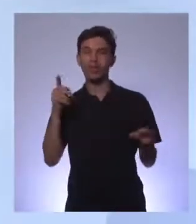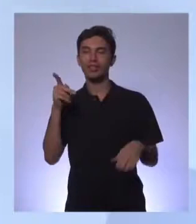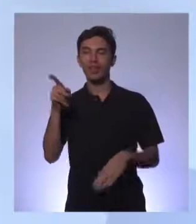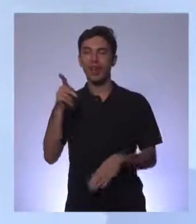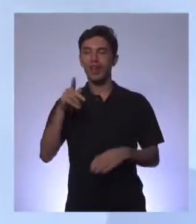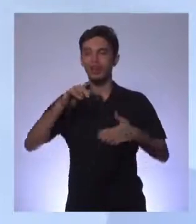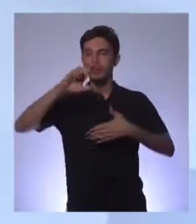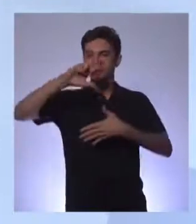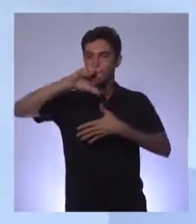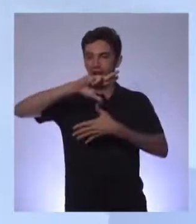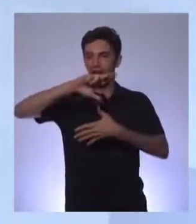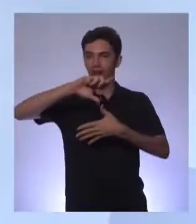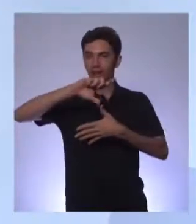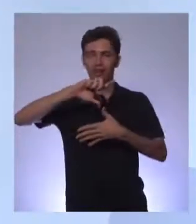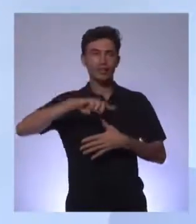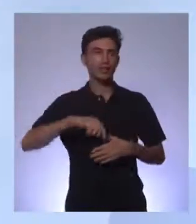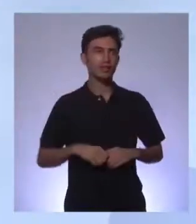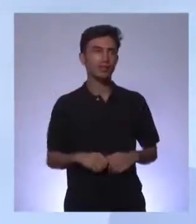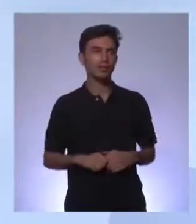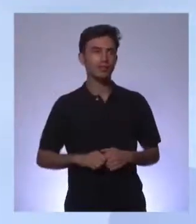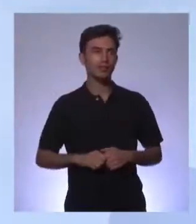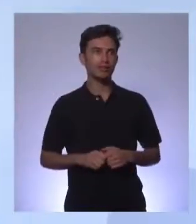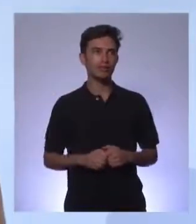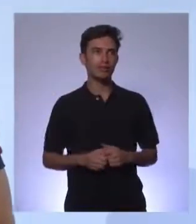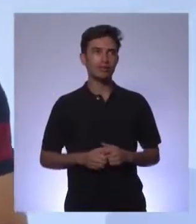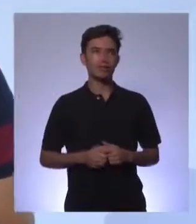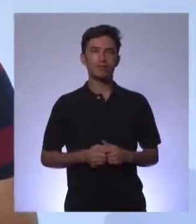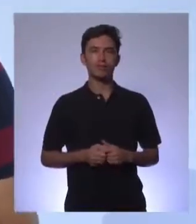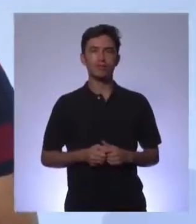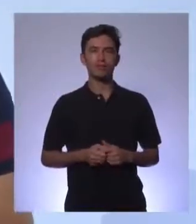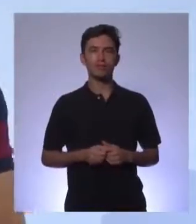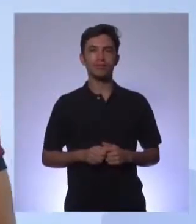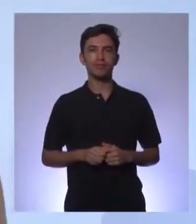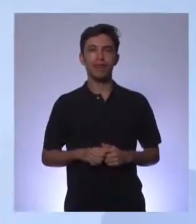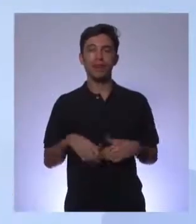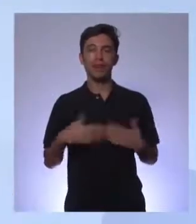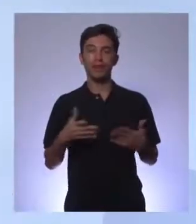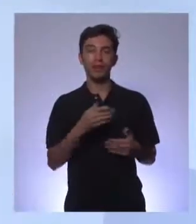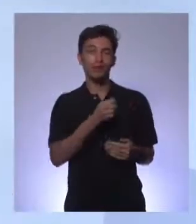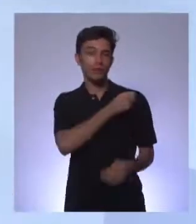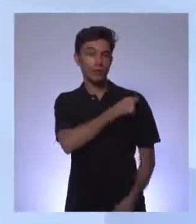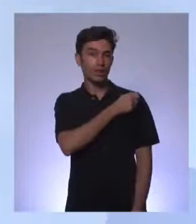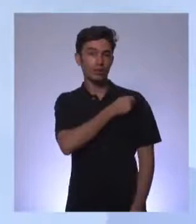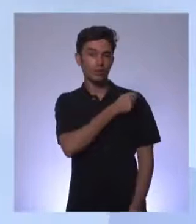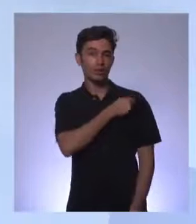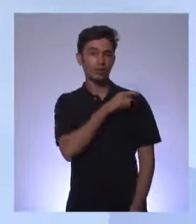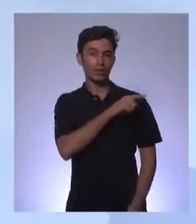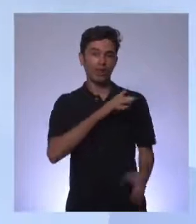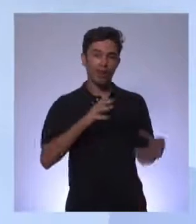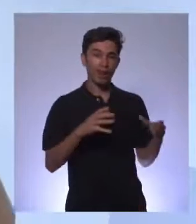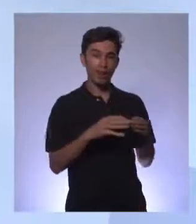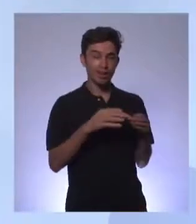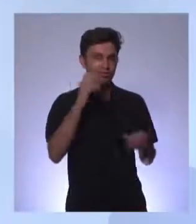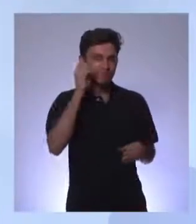independência da América. Os alunos, essa garotada esperta, já deve estar